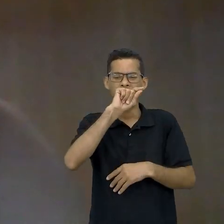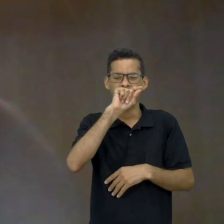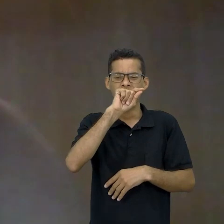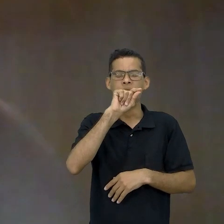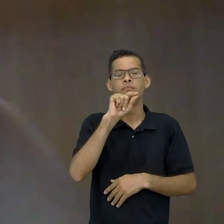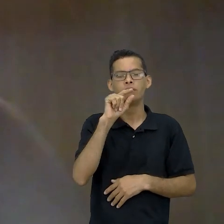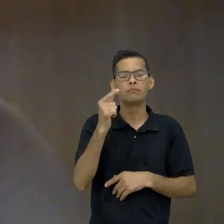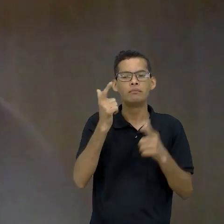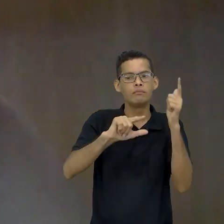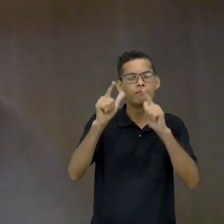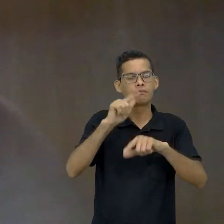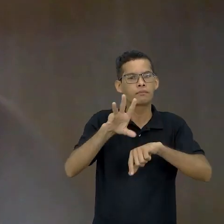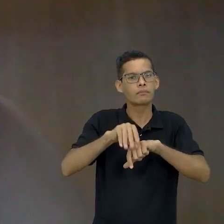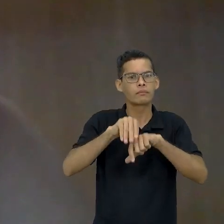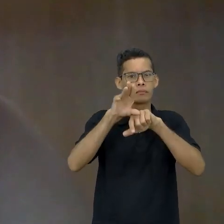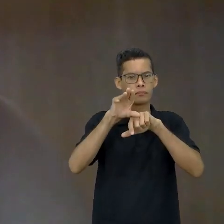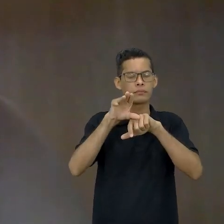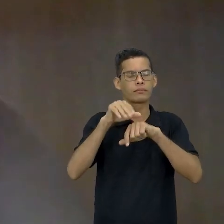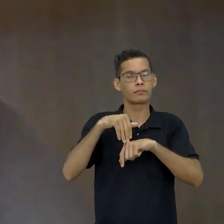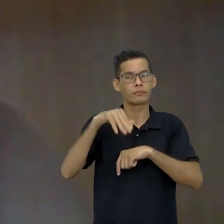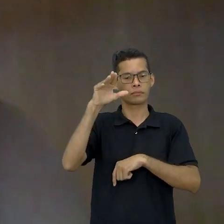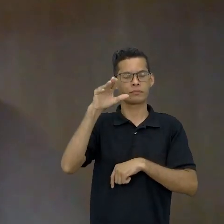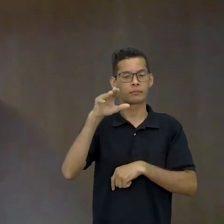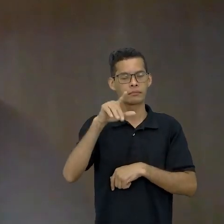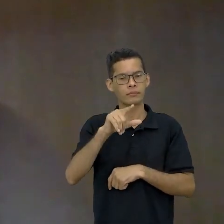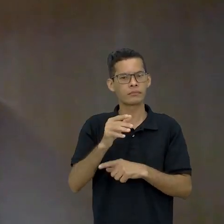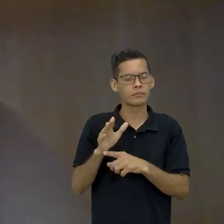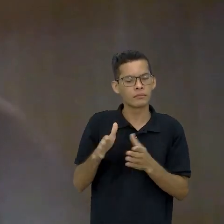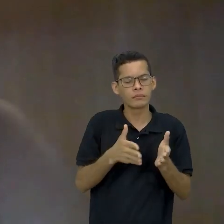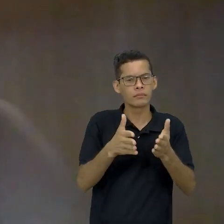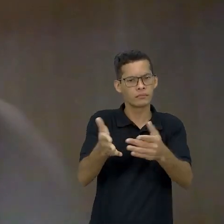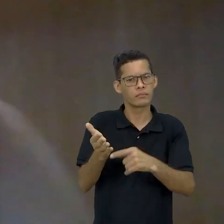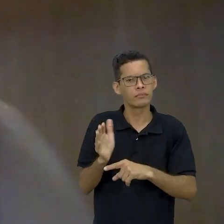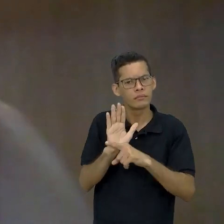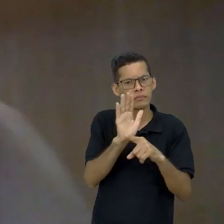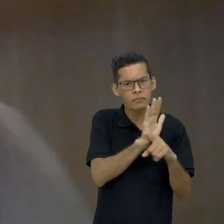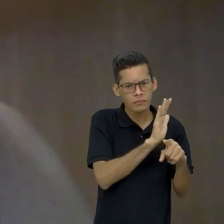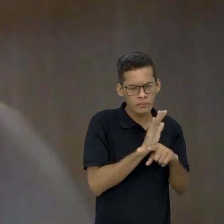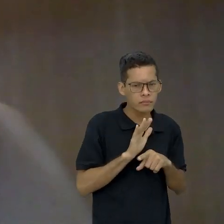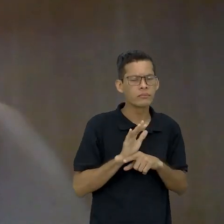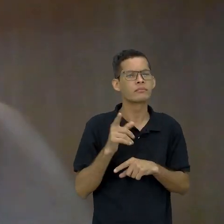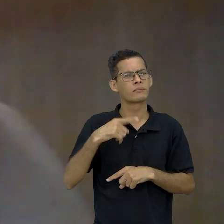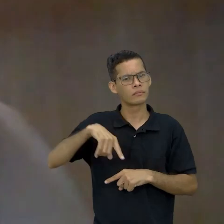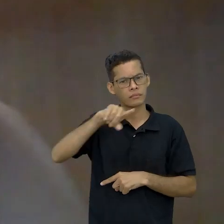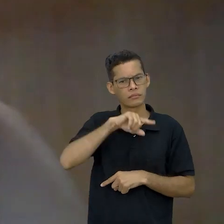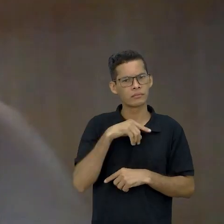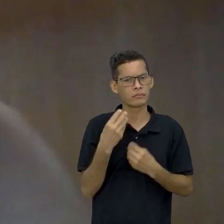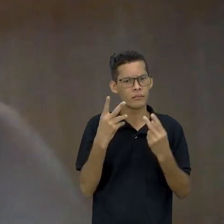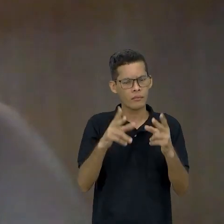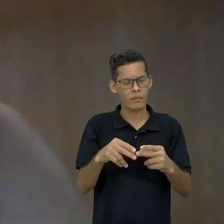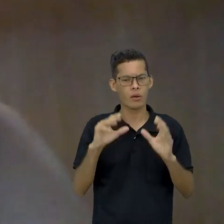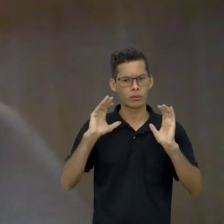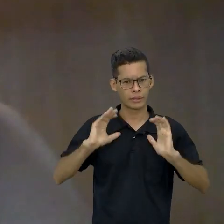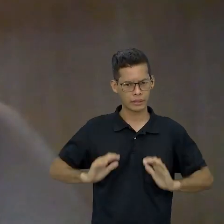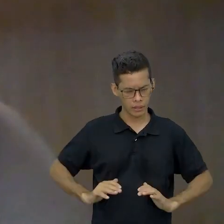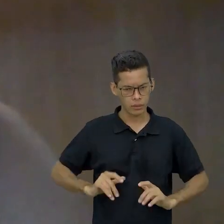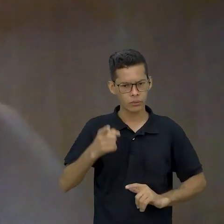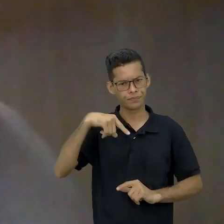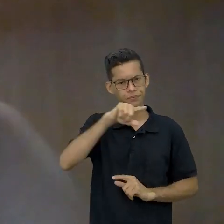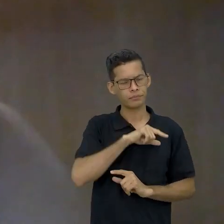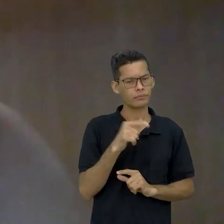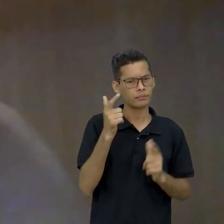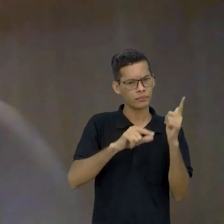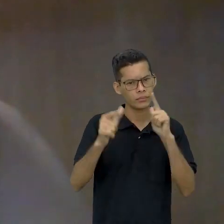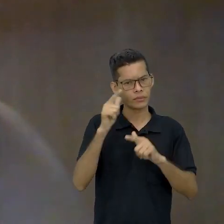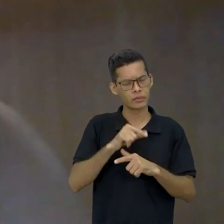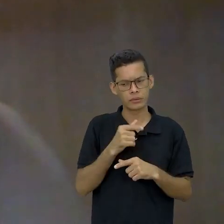conquistarem conhecimentos que os conduzam, não é, como cidadãos, para que eles tenham também mais facilidade para